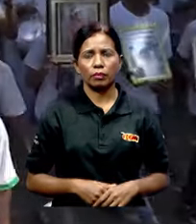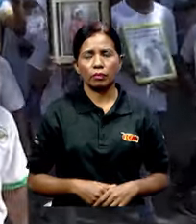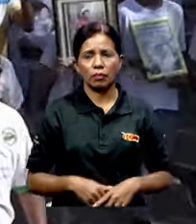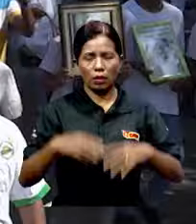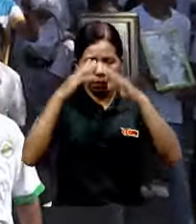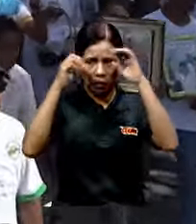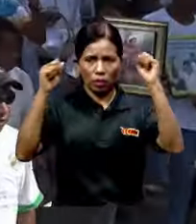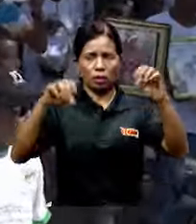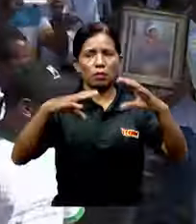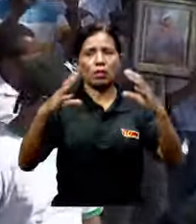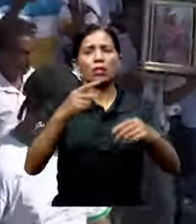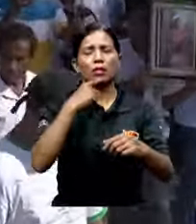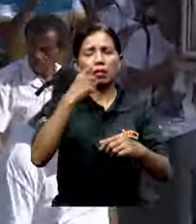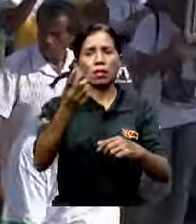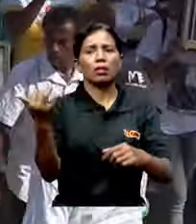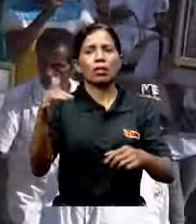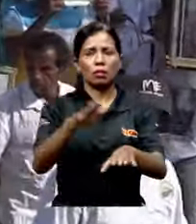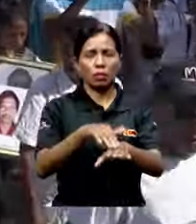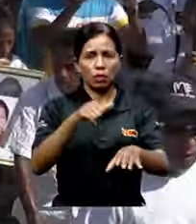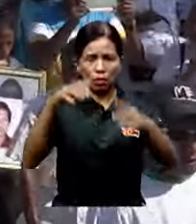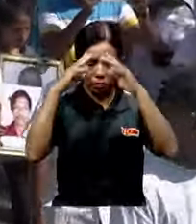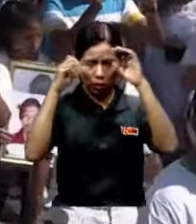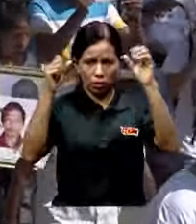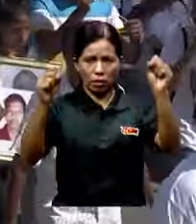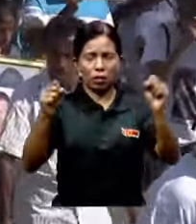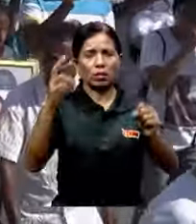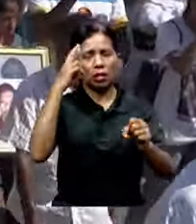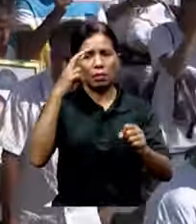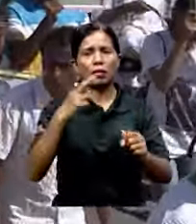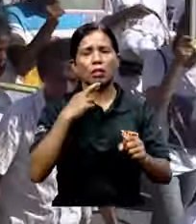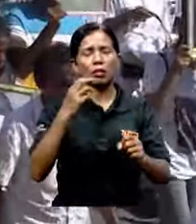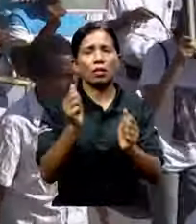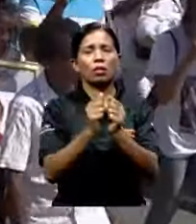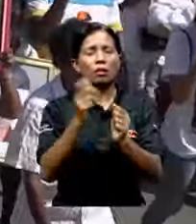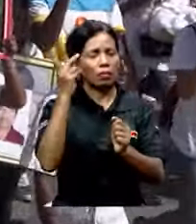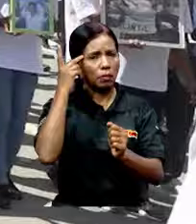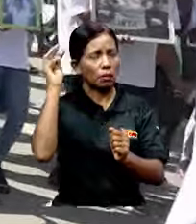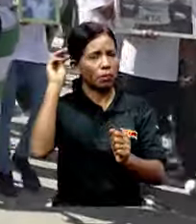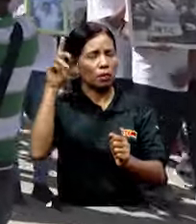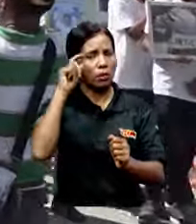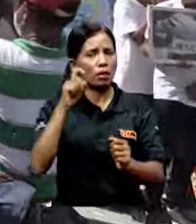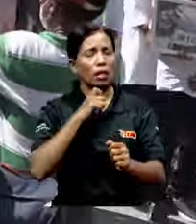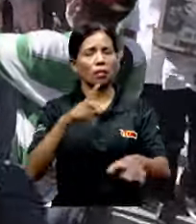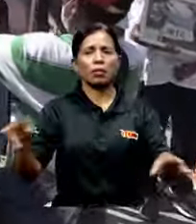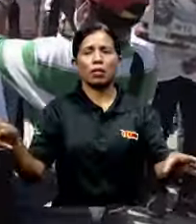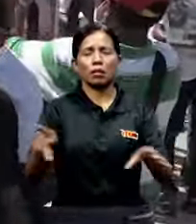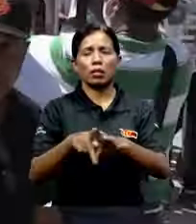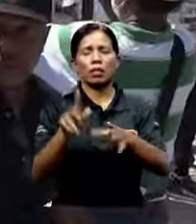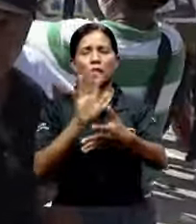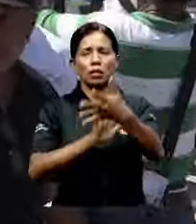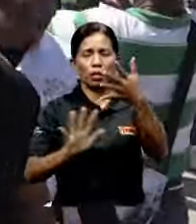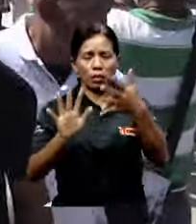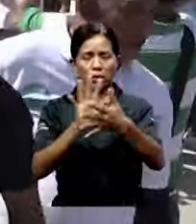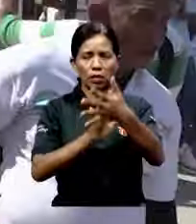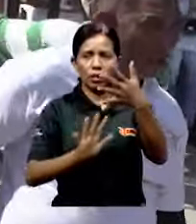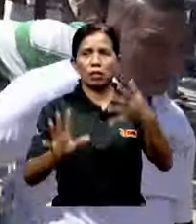Presidente da Comissão Organizadora Teten será convidado na Presidente da República Zerram Jorta no Primeiro-Ministro Cairala Sanana Guzmão a participar da celebração massacre Santa